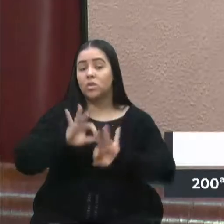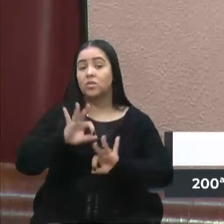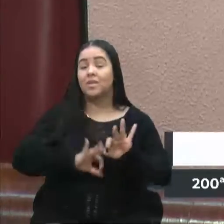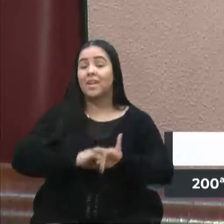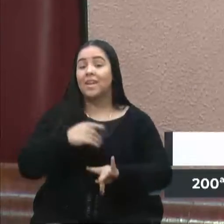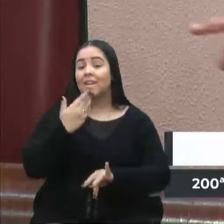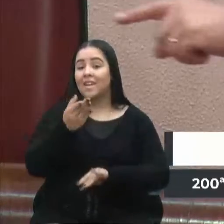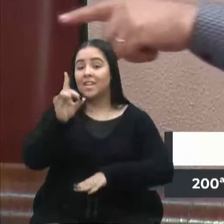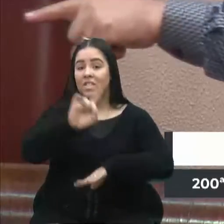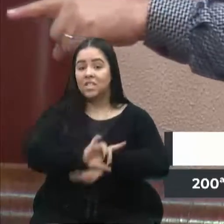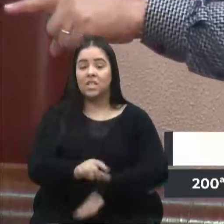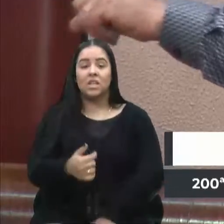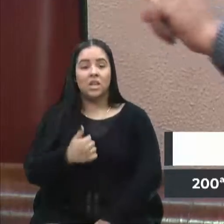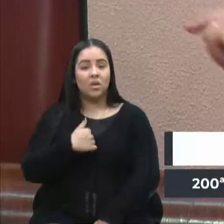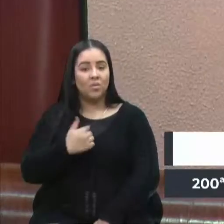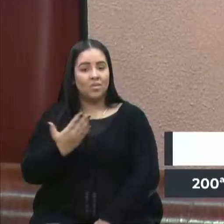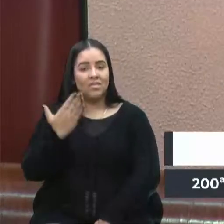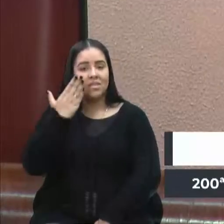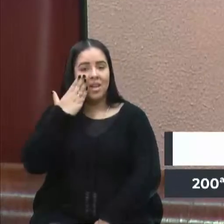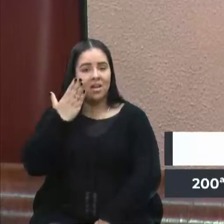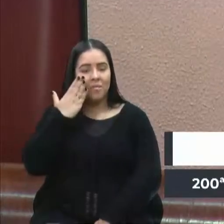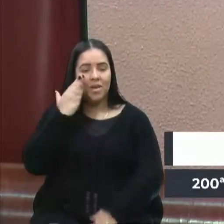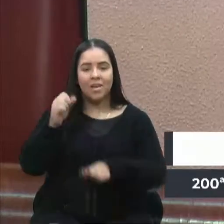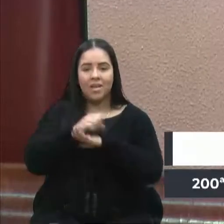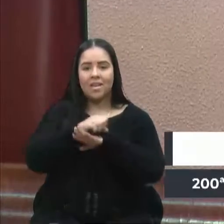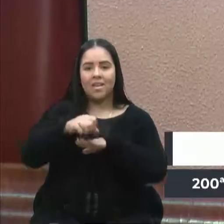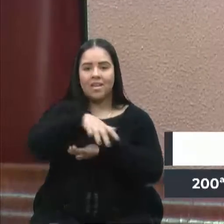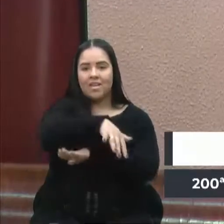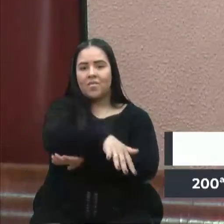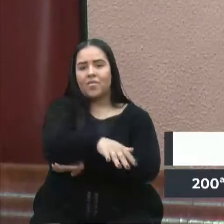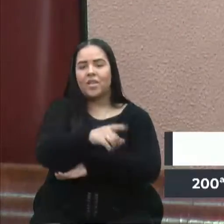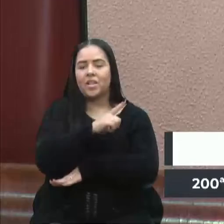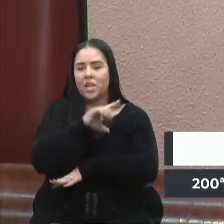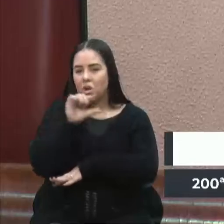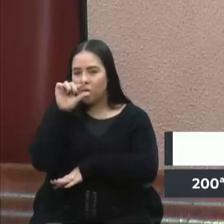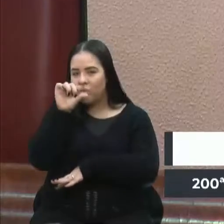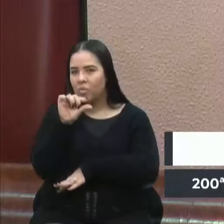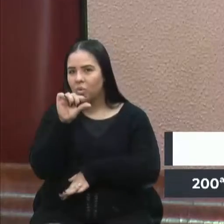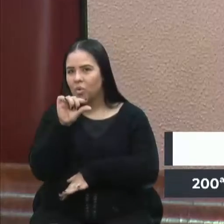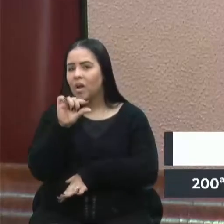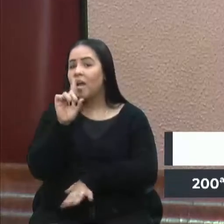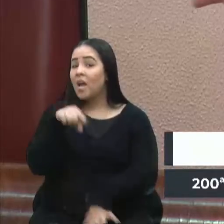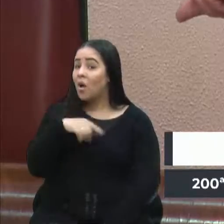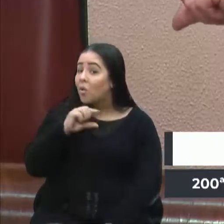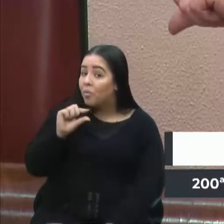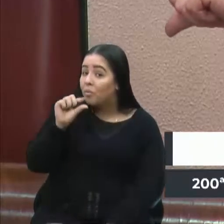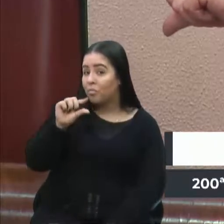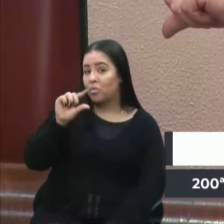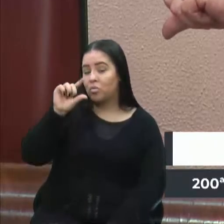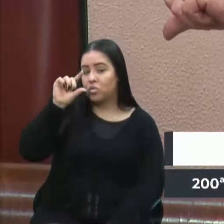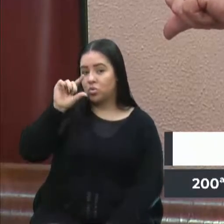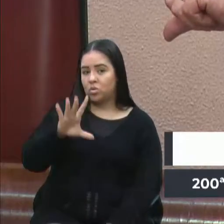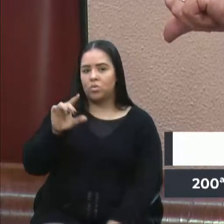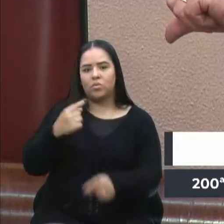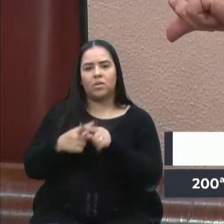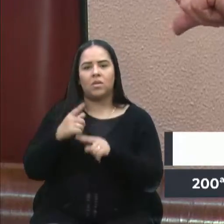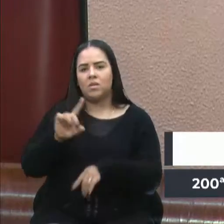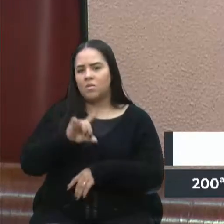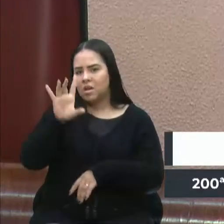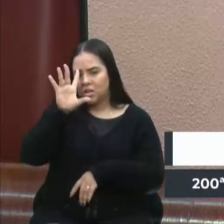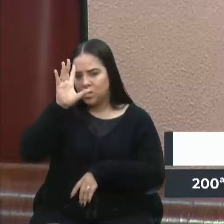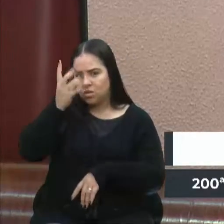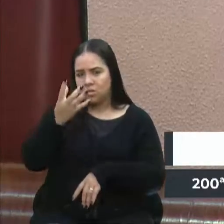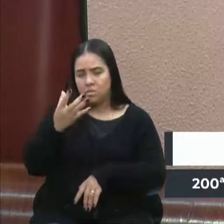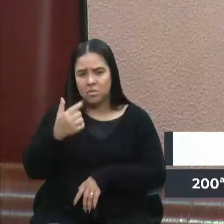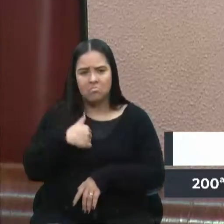Naquele dia eu fiquei sabendo que Galópolis ia ser um pouco contemplado, um pouco, porque não é a solução.